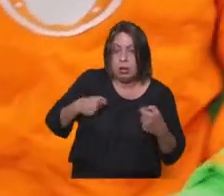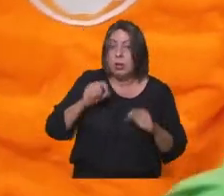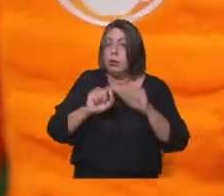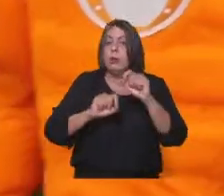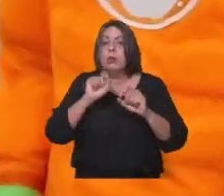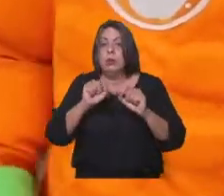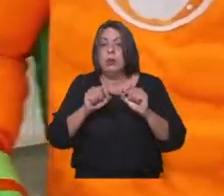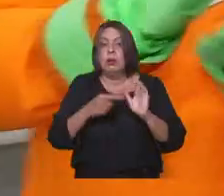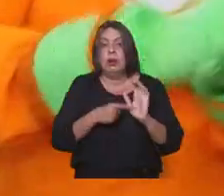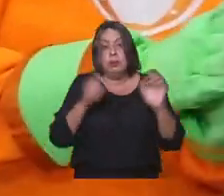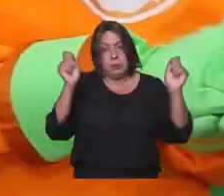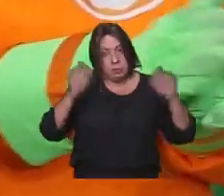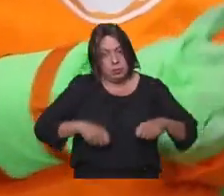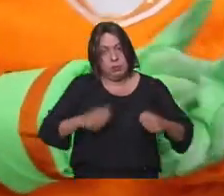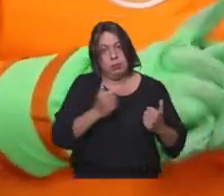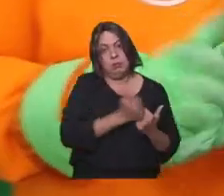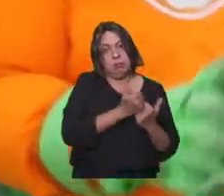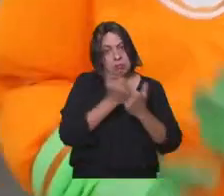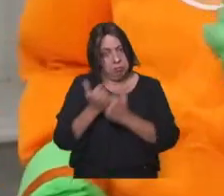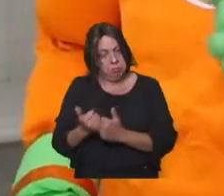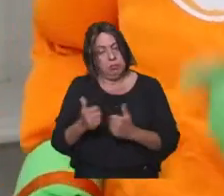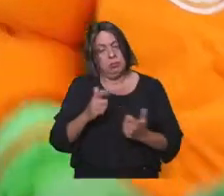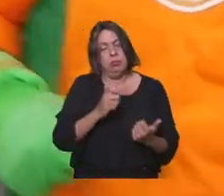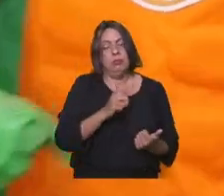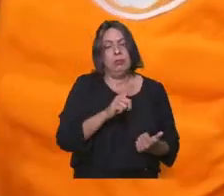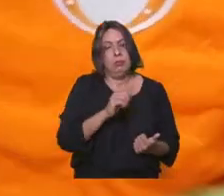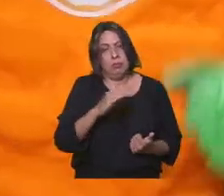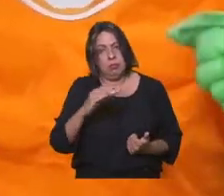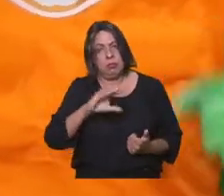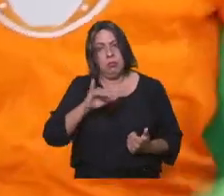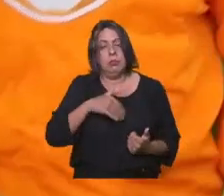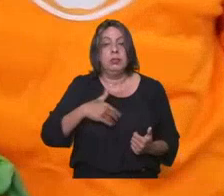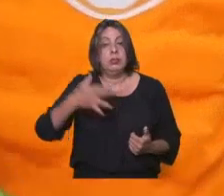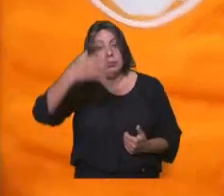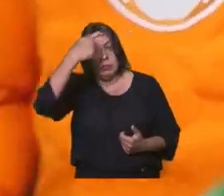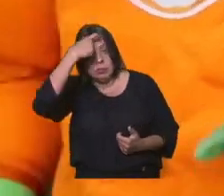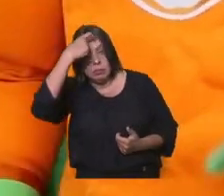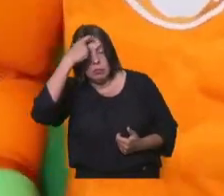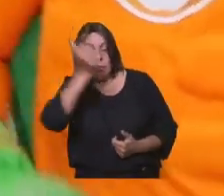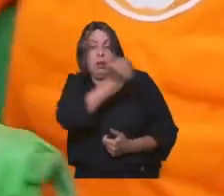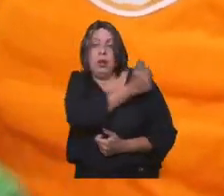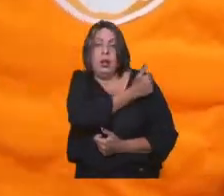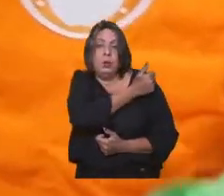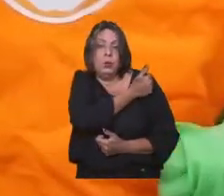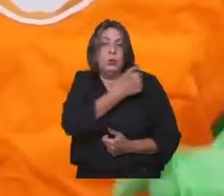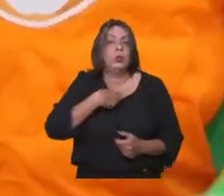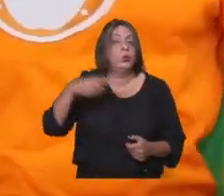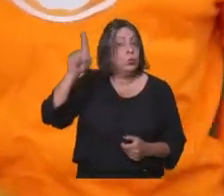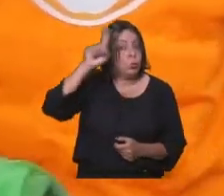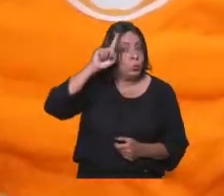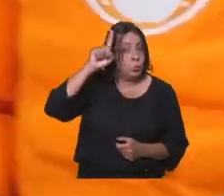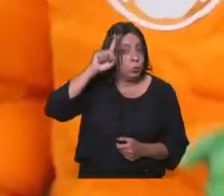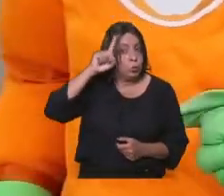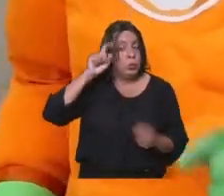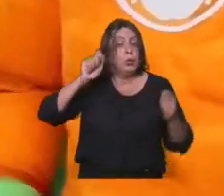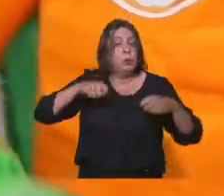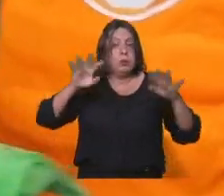realmente serve o Caju Cap. Trazer conscientização para os nossos alunos, para que a cada dia mais possamos ter mais